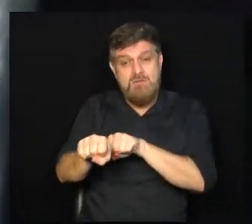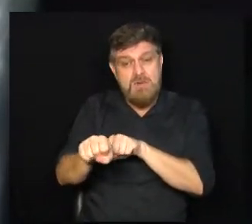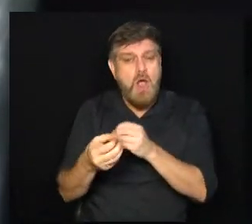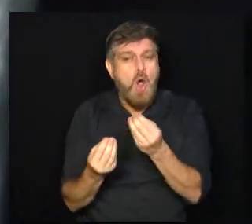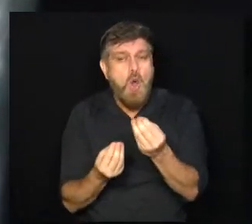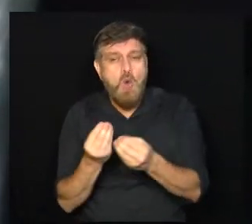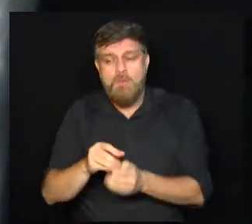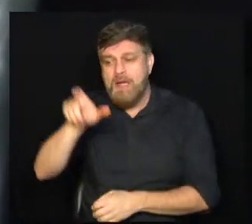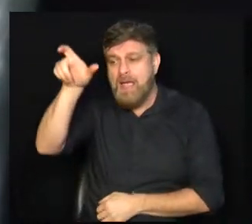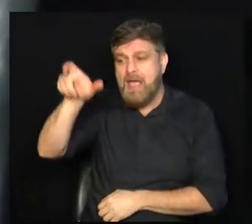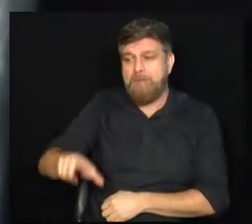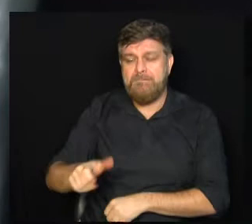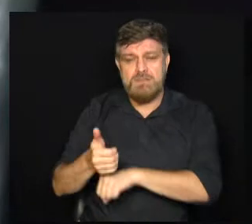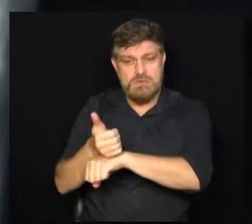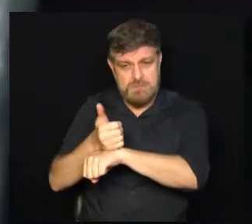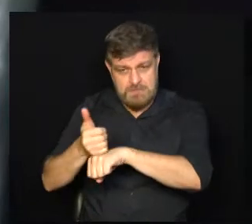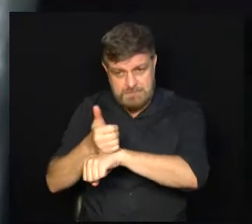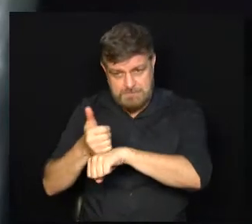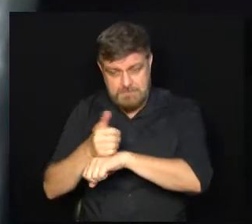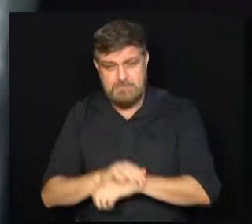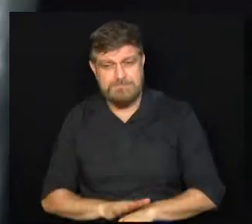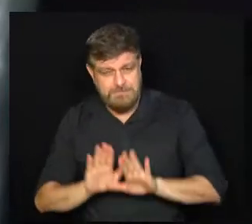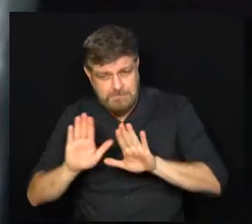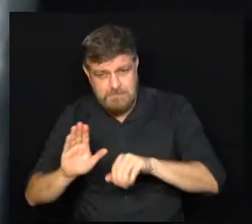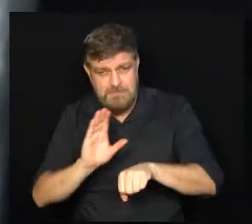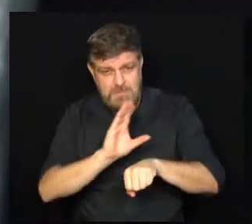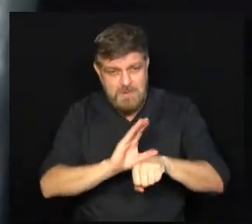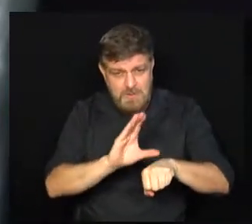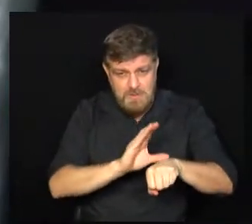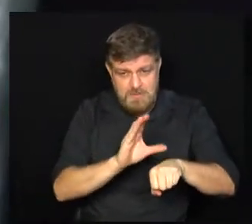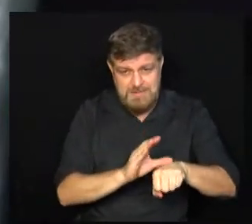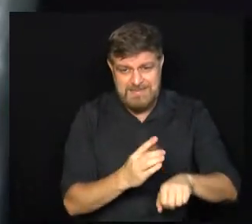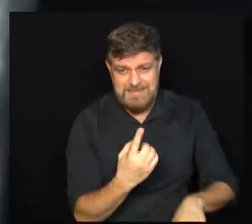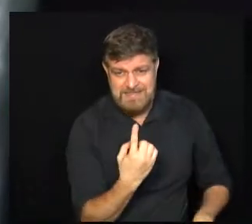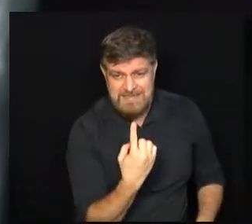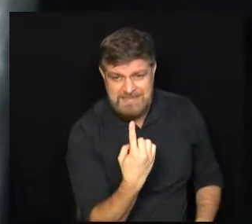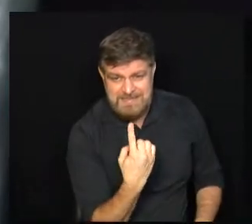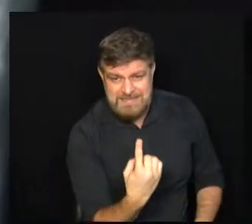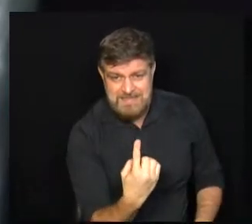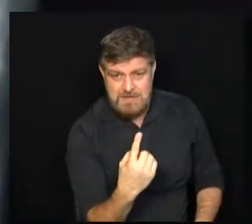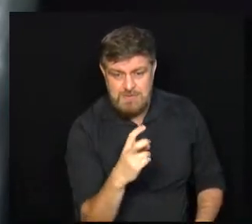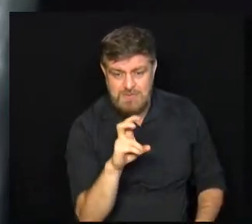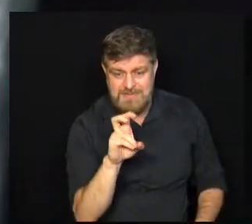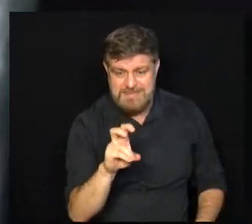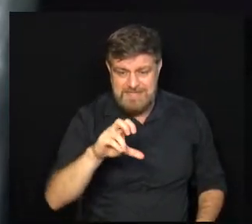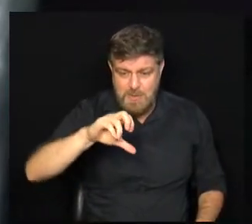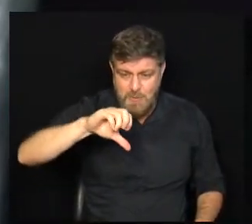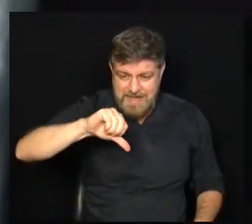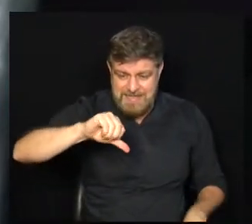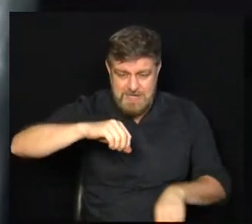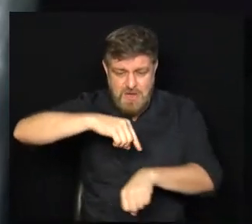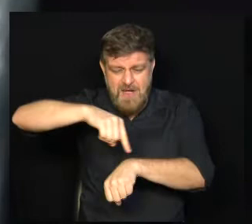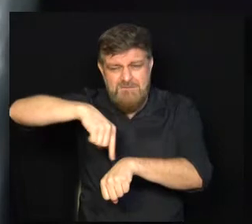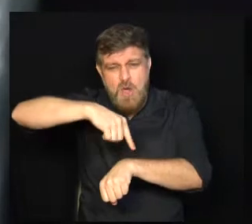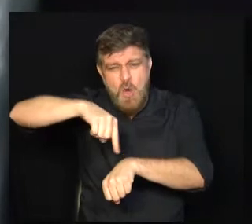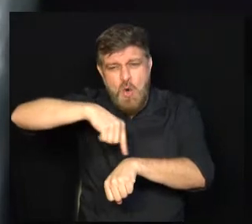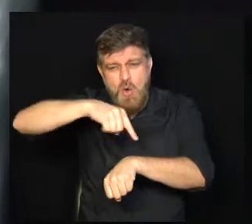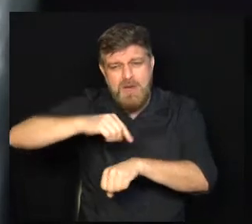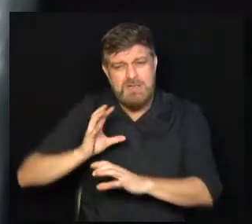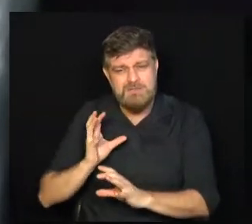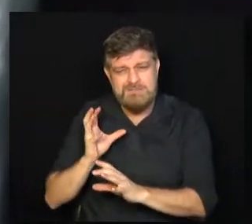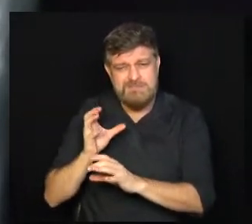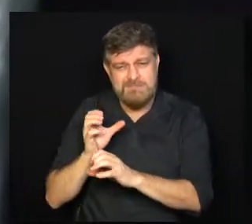de voo. É um curso de 159 horas, ele tem